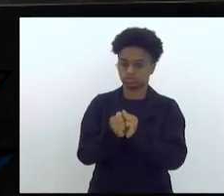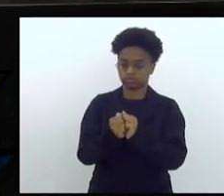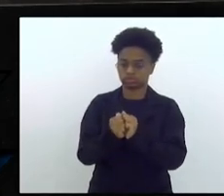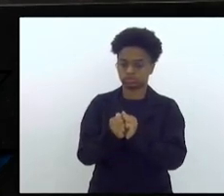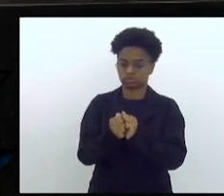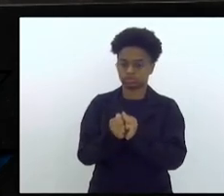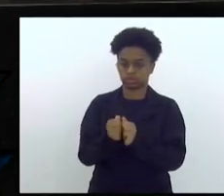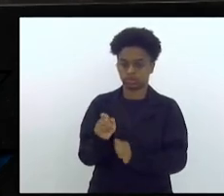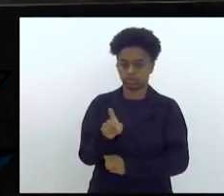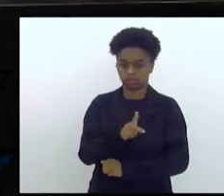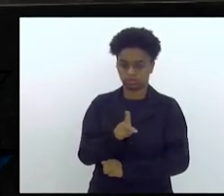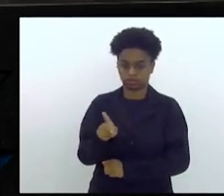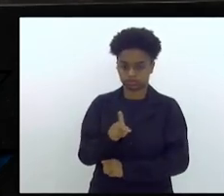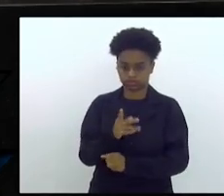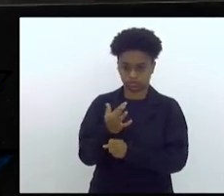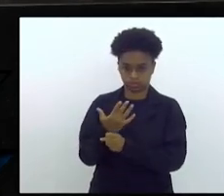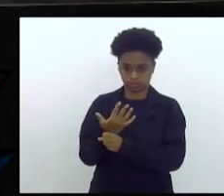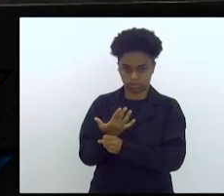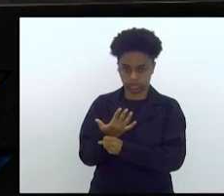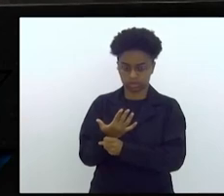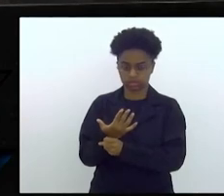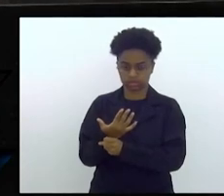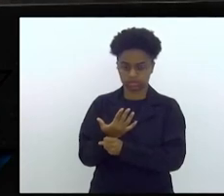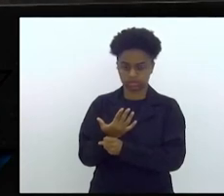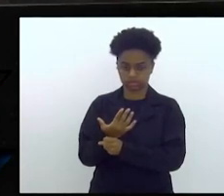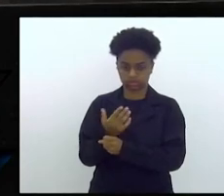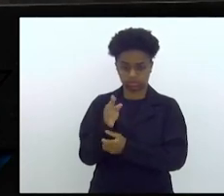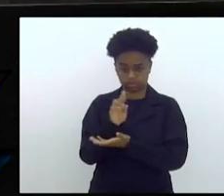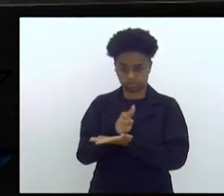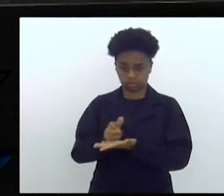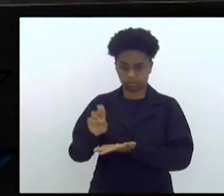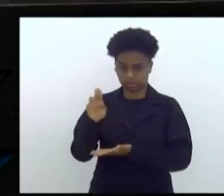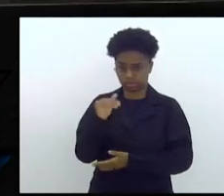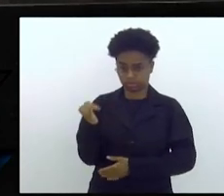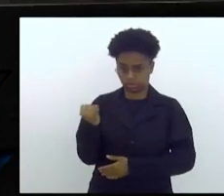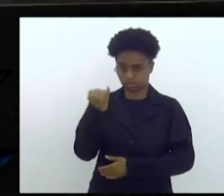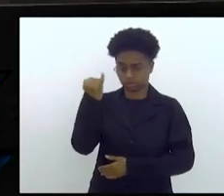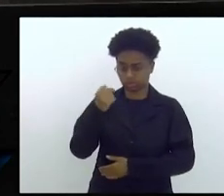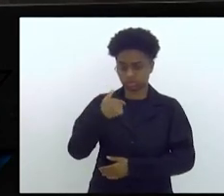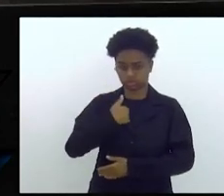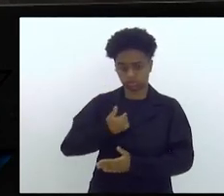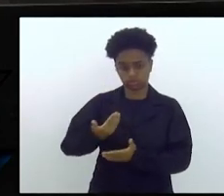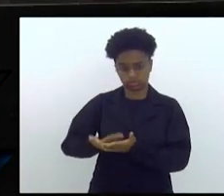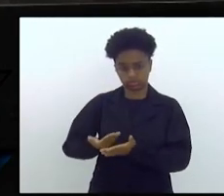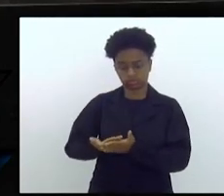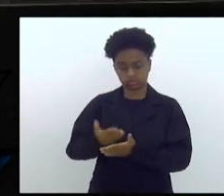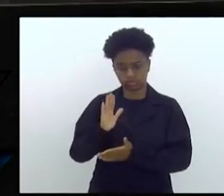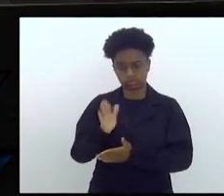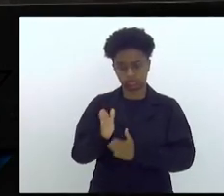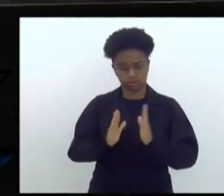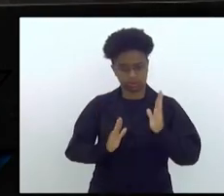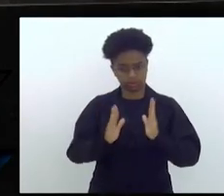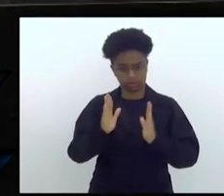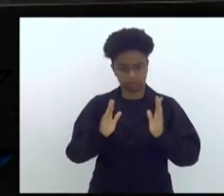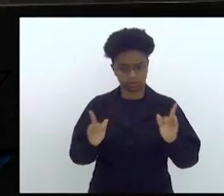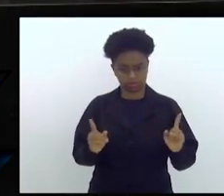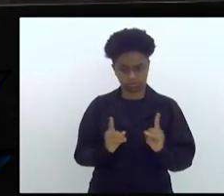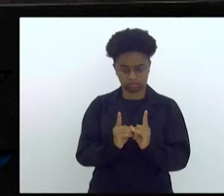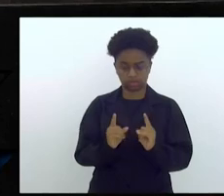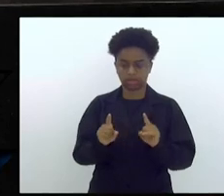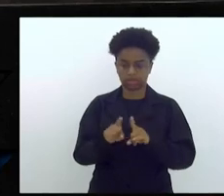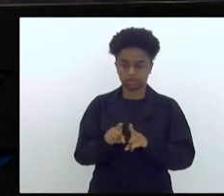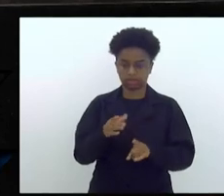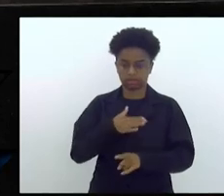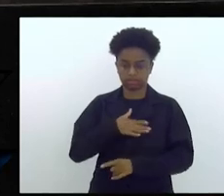com os professores da UERJ Essa é importante Universidade que eu tive a honra ser estudante por um curto período Universidade também que